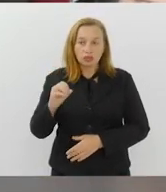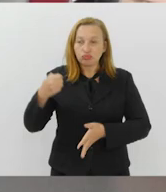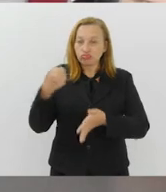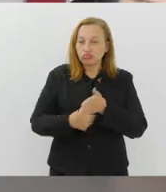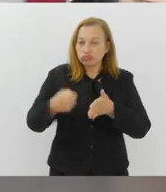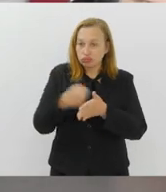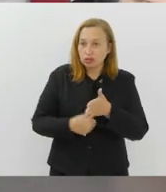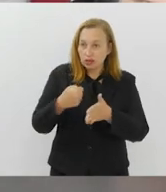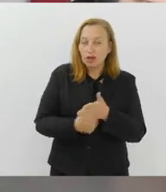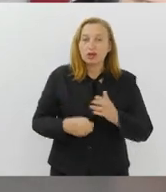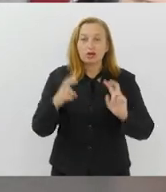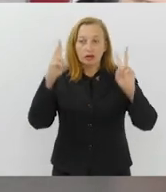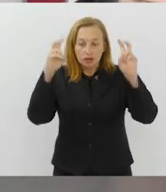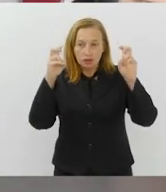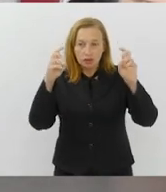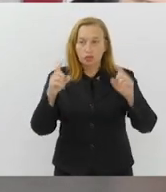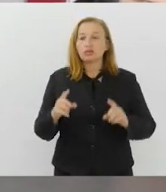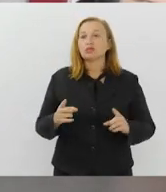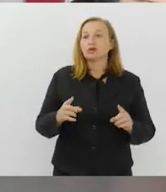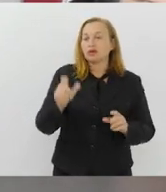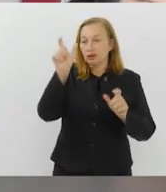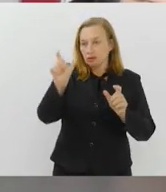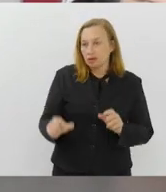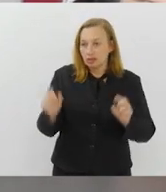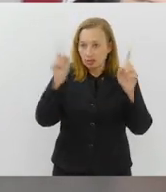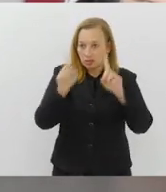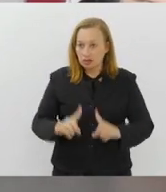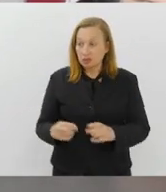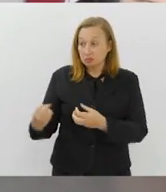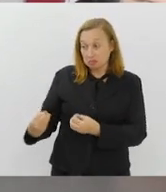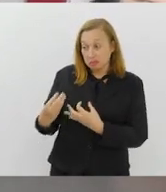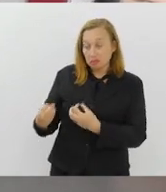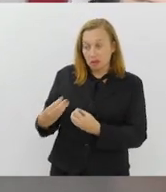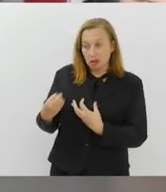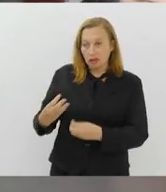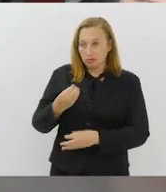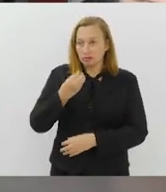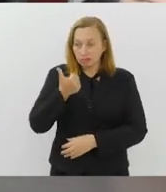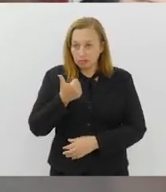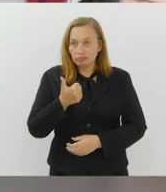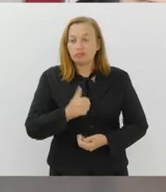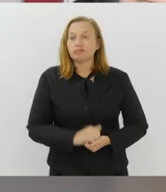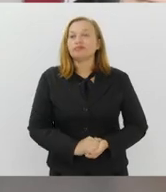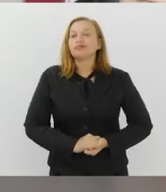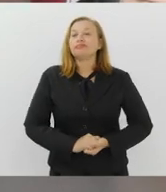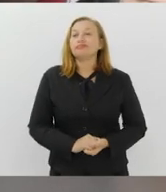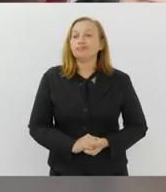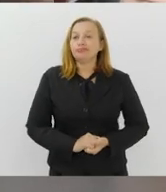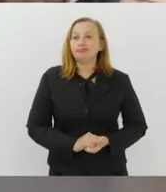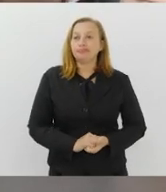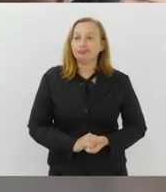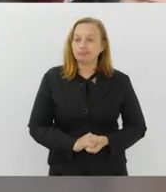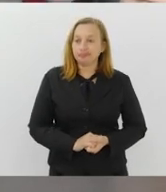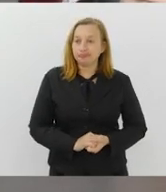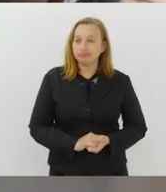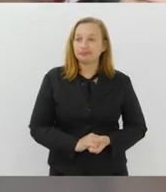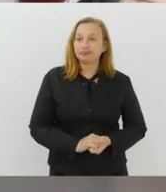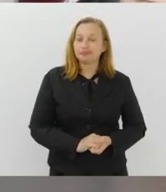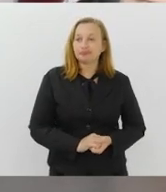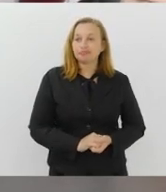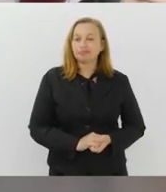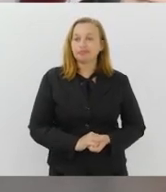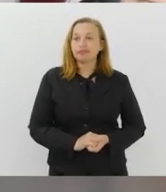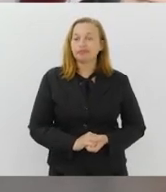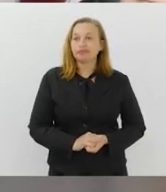causa da pessoa com deficiência, é um professor para todos nós, nos ensina muito, é superintendente da Superintendência da Pessoa